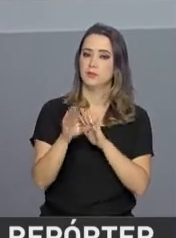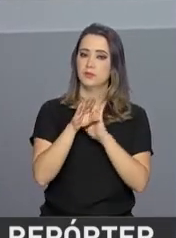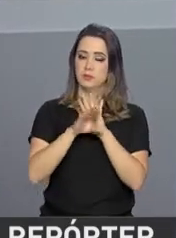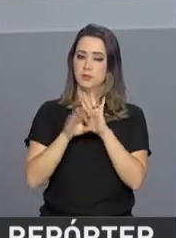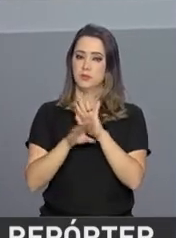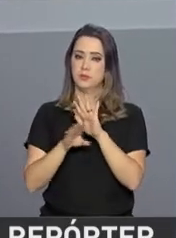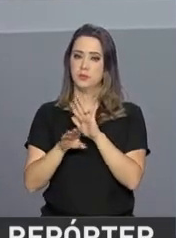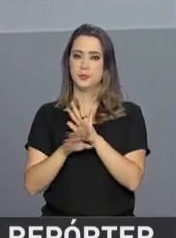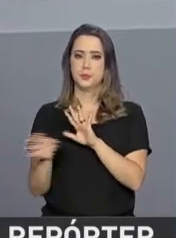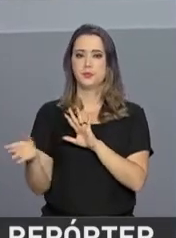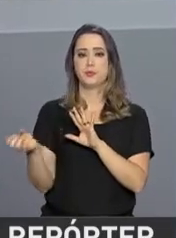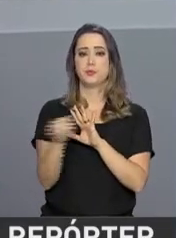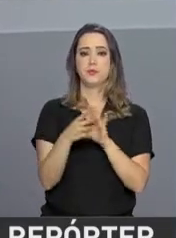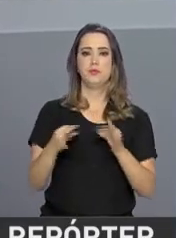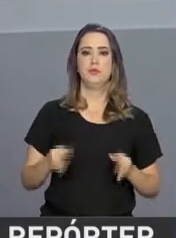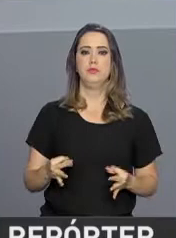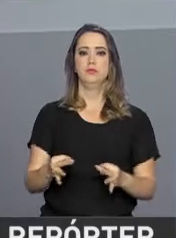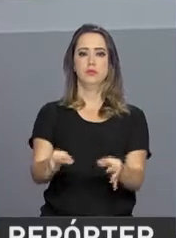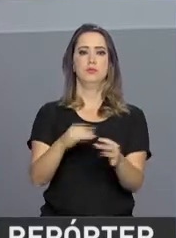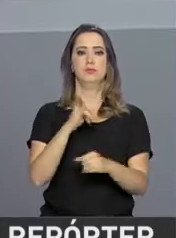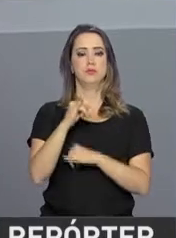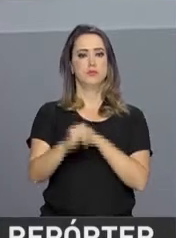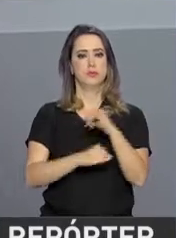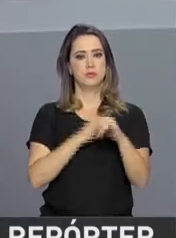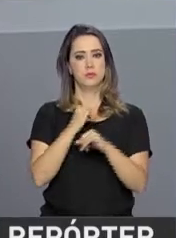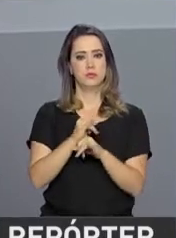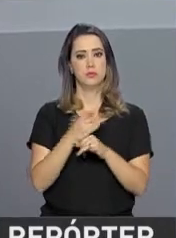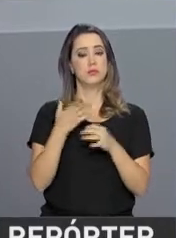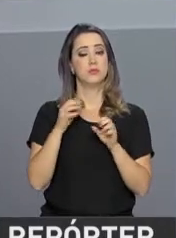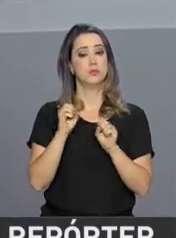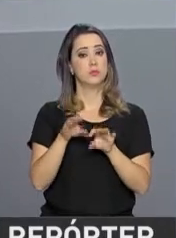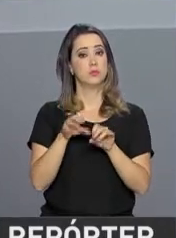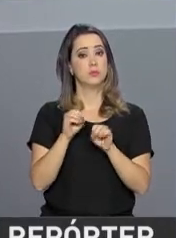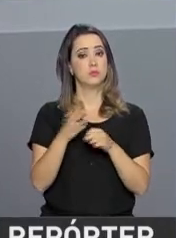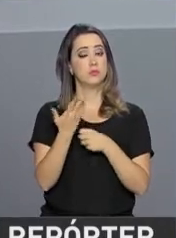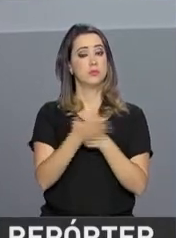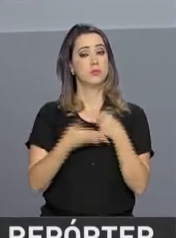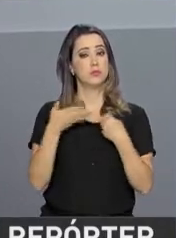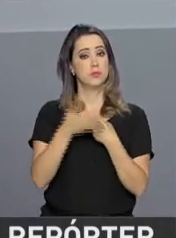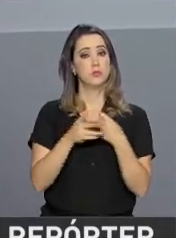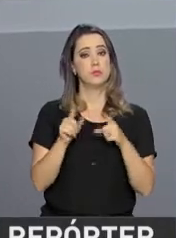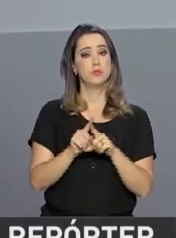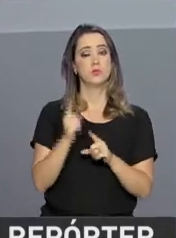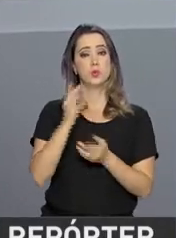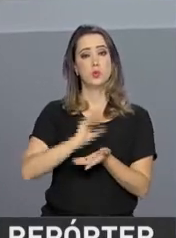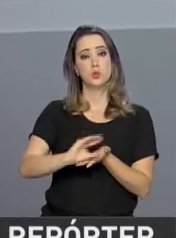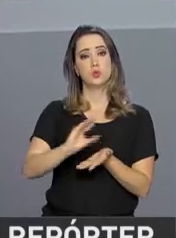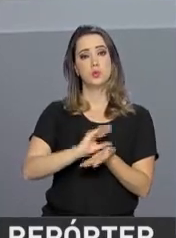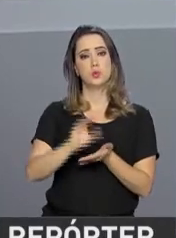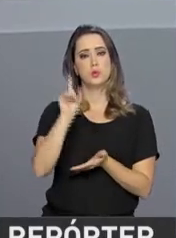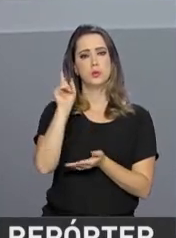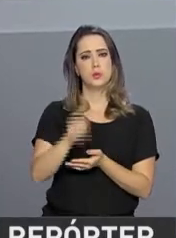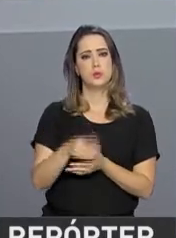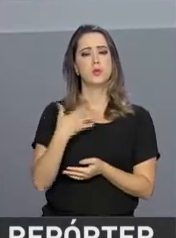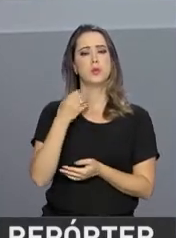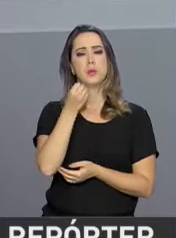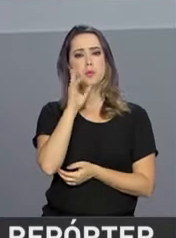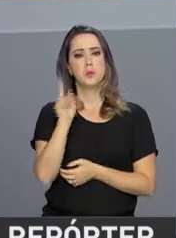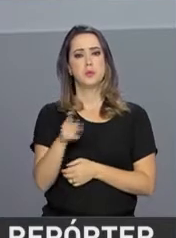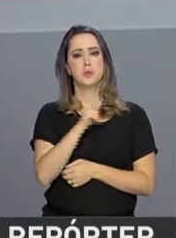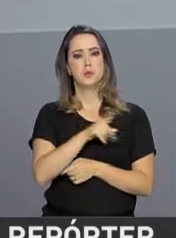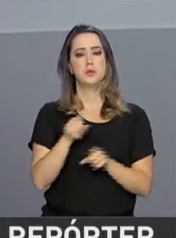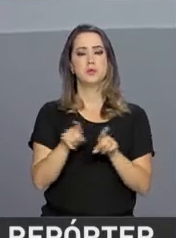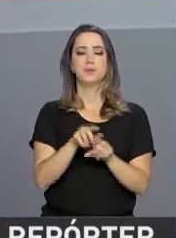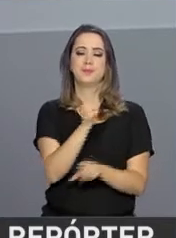de incorporação de tecnologias digitais na educação básica um investimento que agrada aos professores